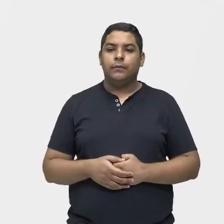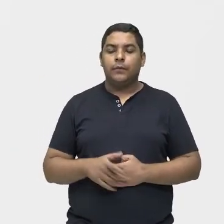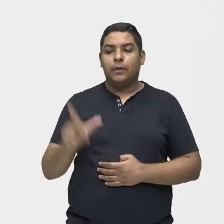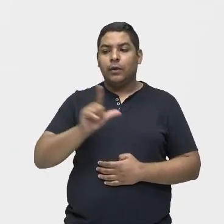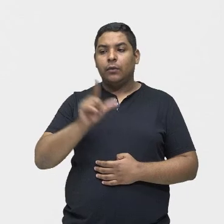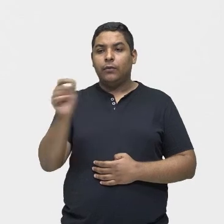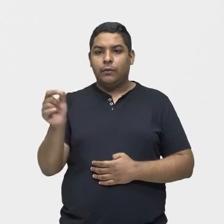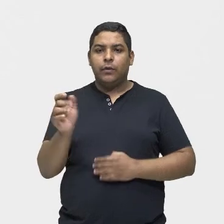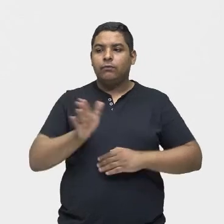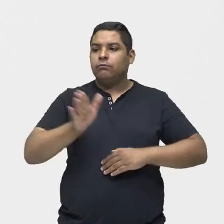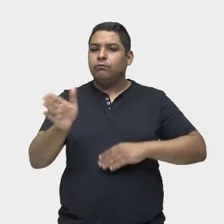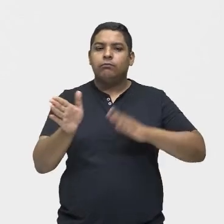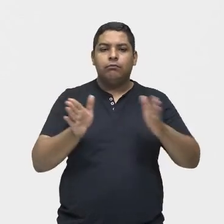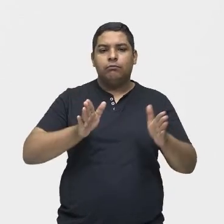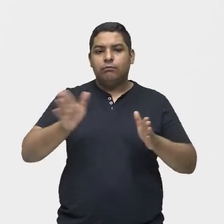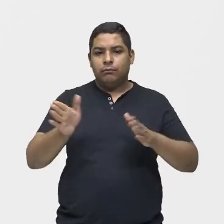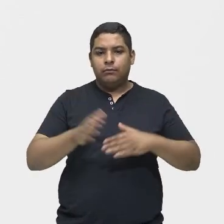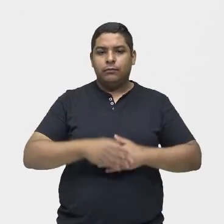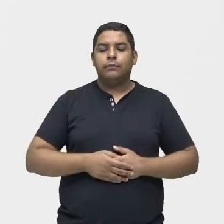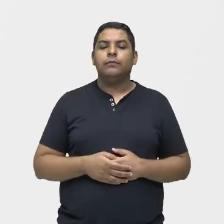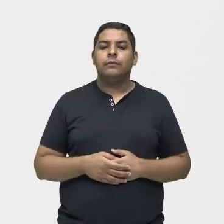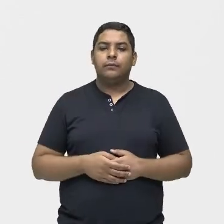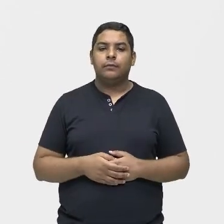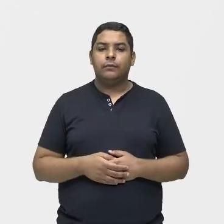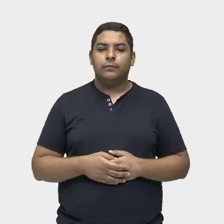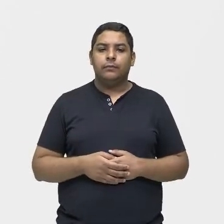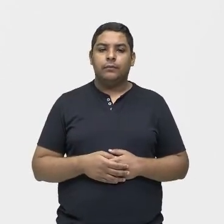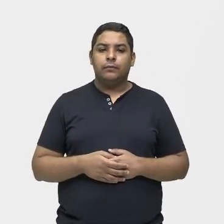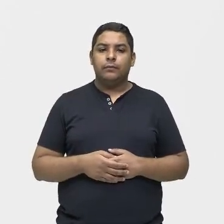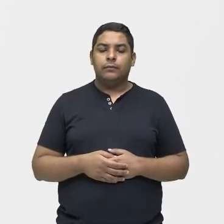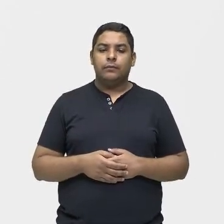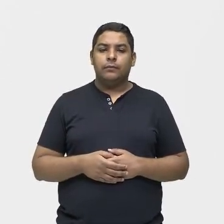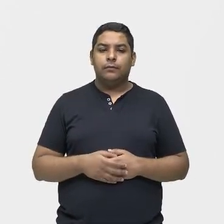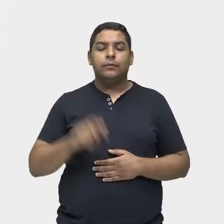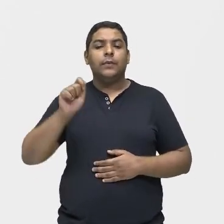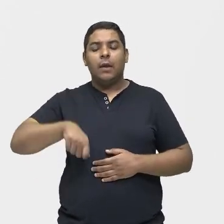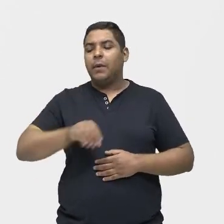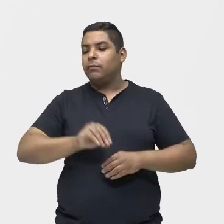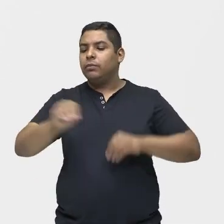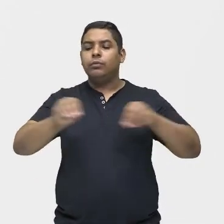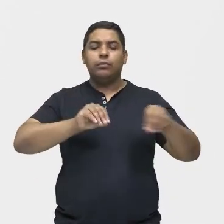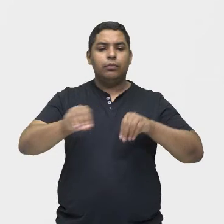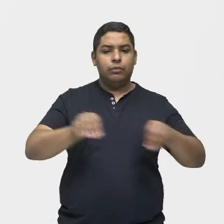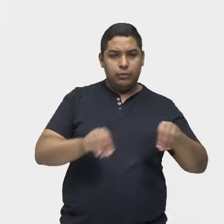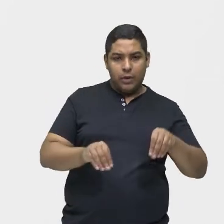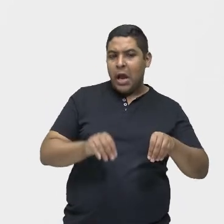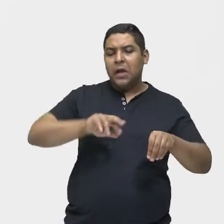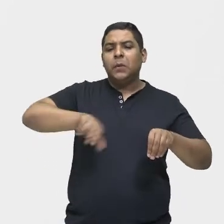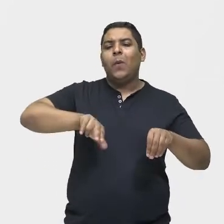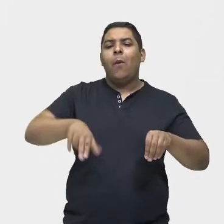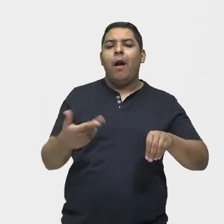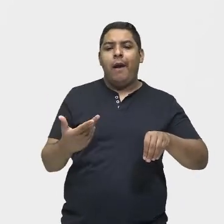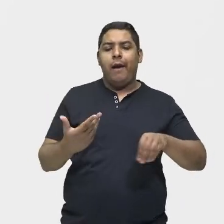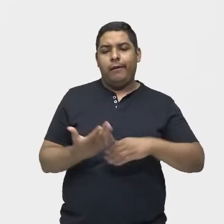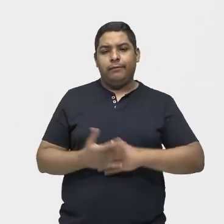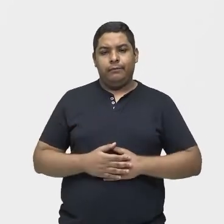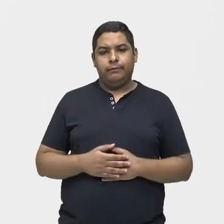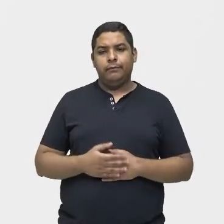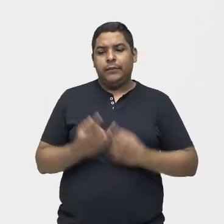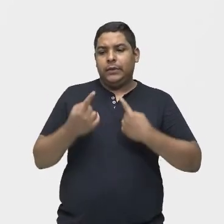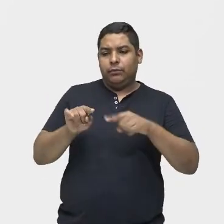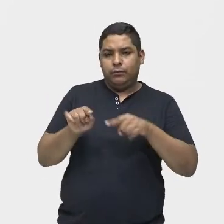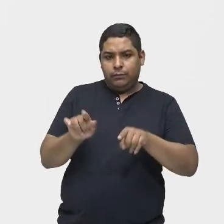esquerda, a peça do bispo está ameaçando ali o rei. Então, ele está em